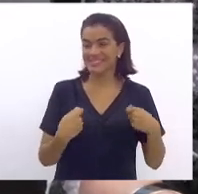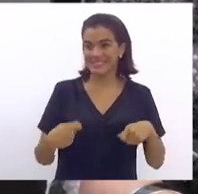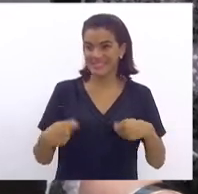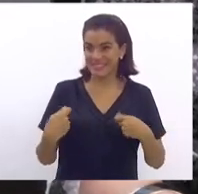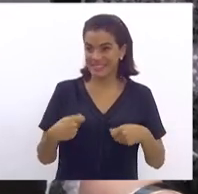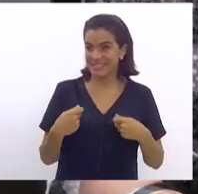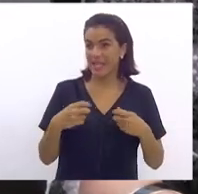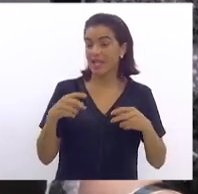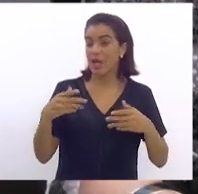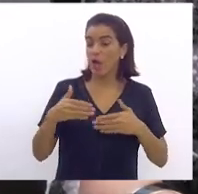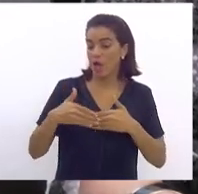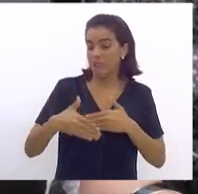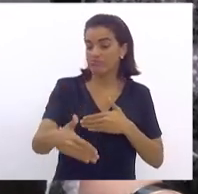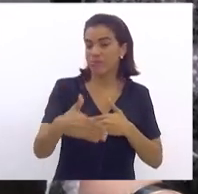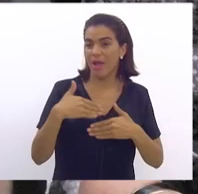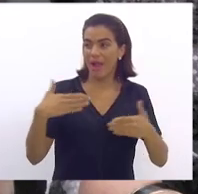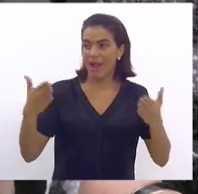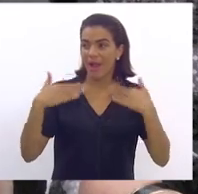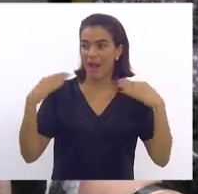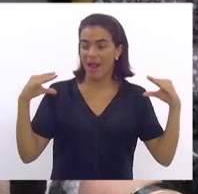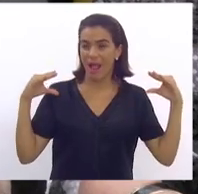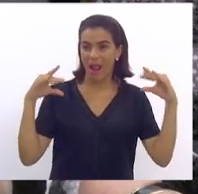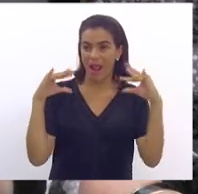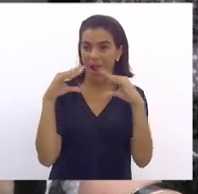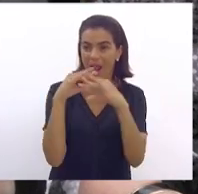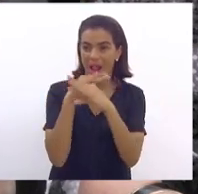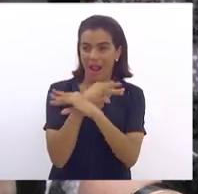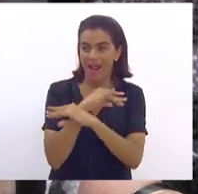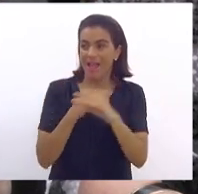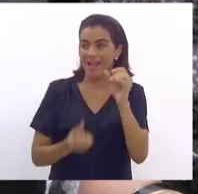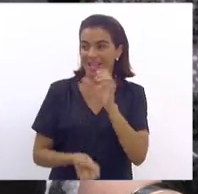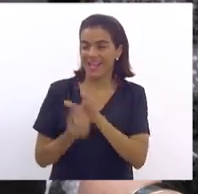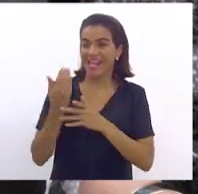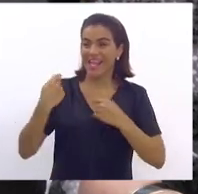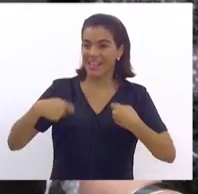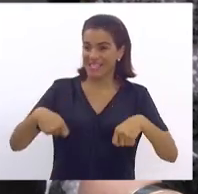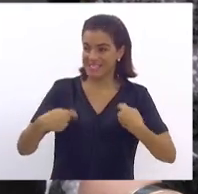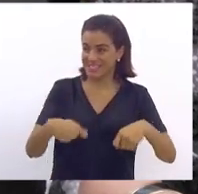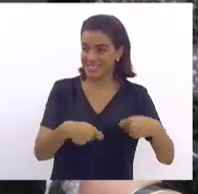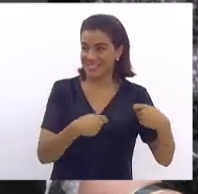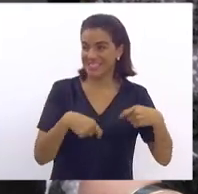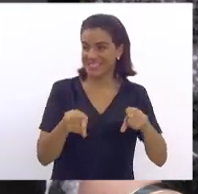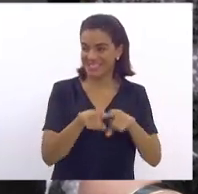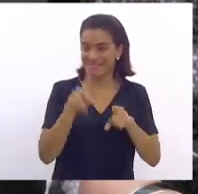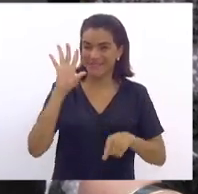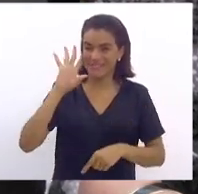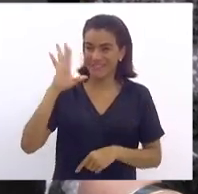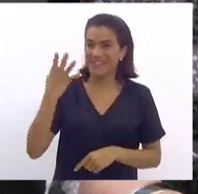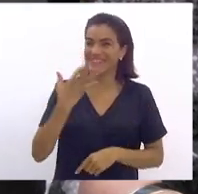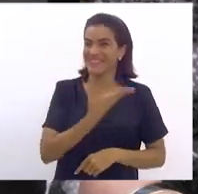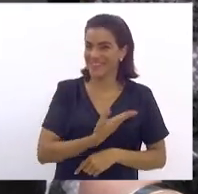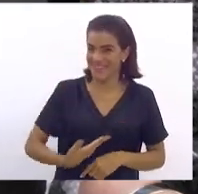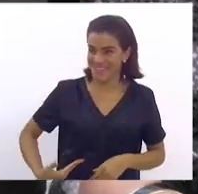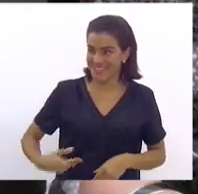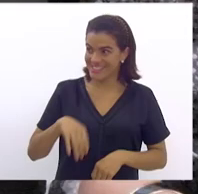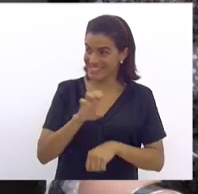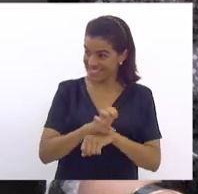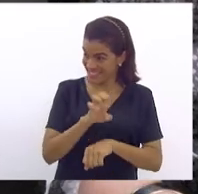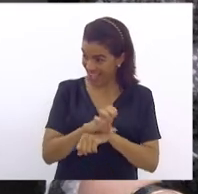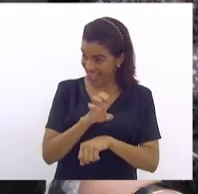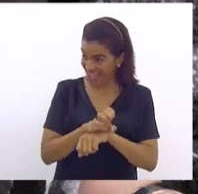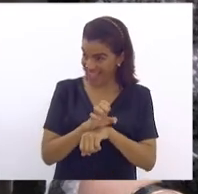calor incessante. A gente cria também a necessidade de definir, que o governo do Estado defina quem vai